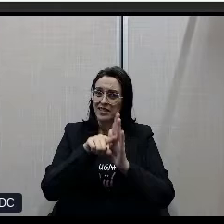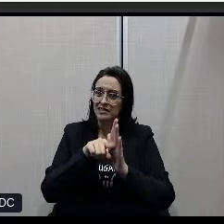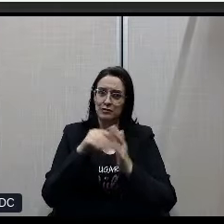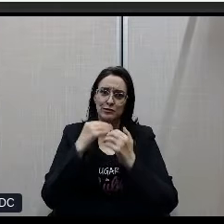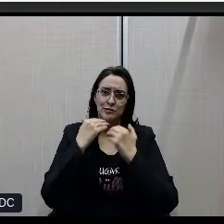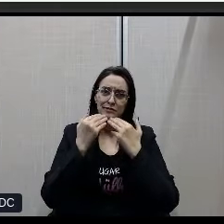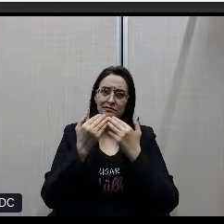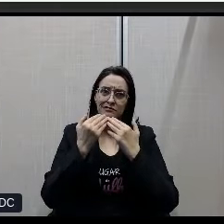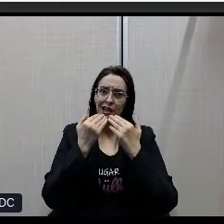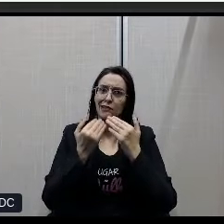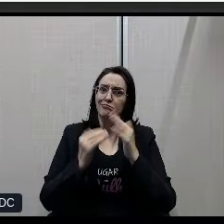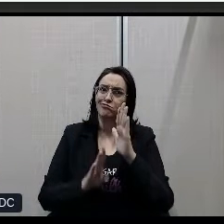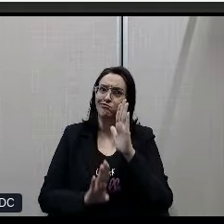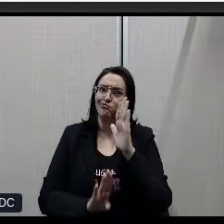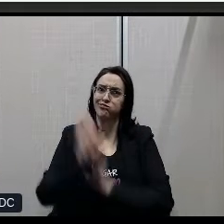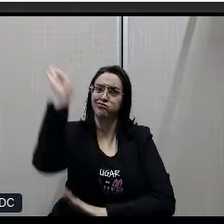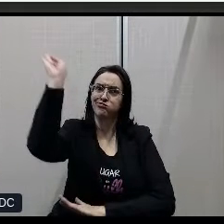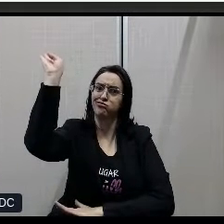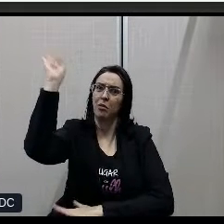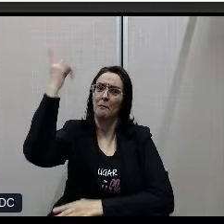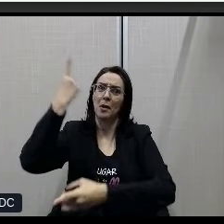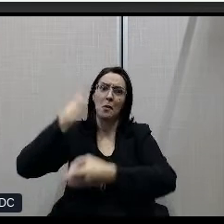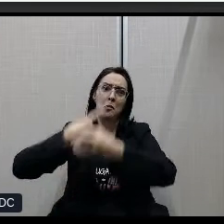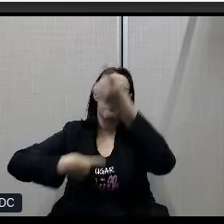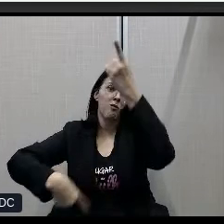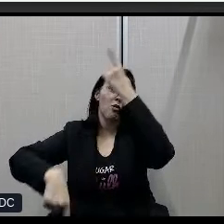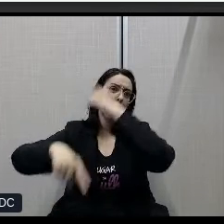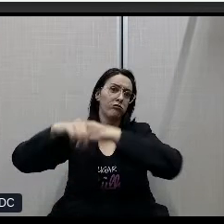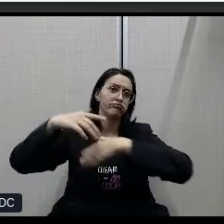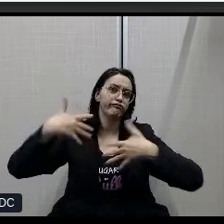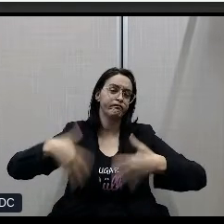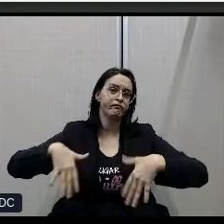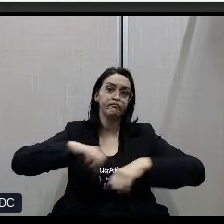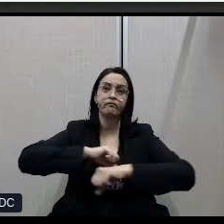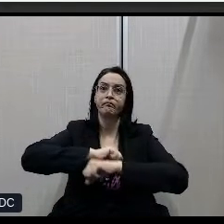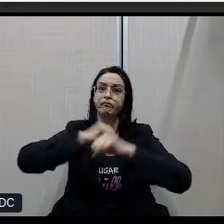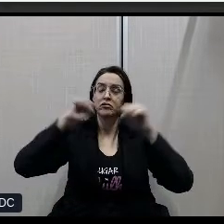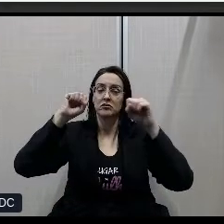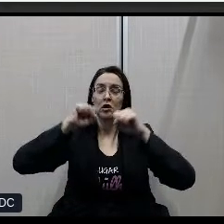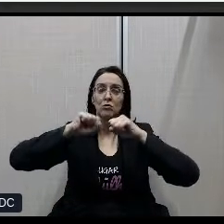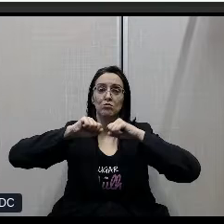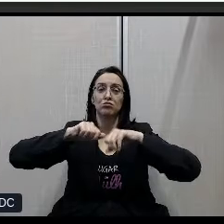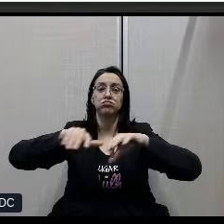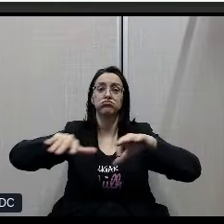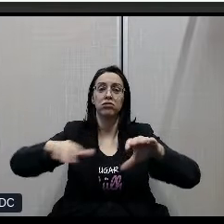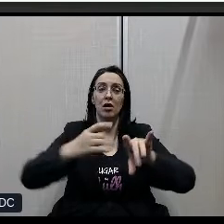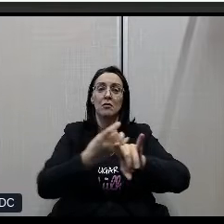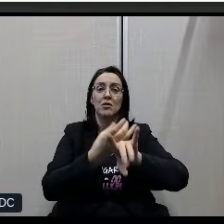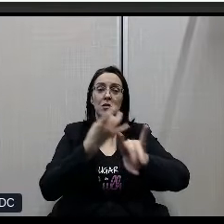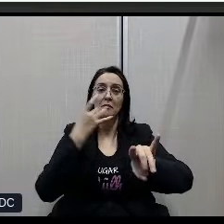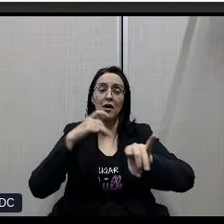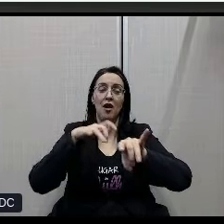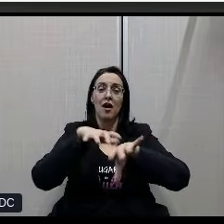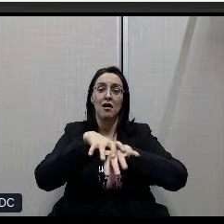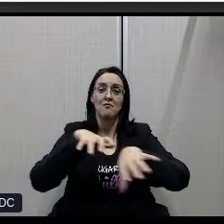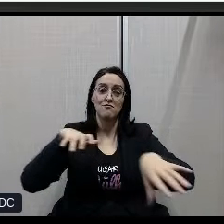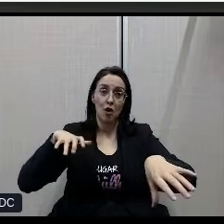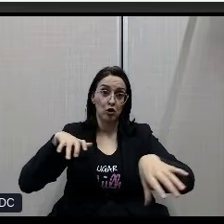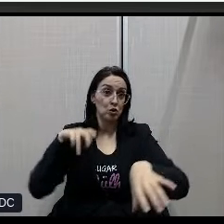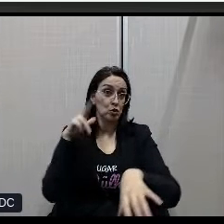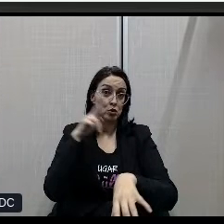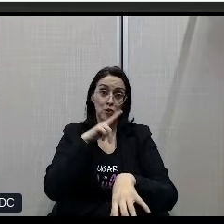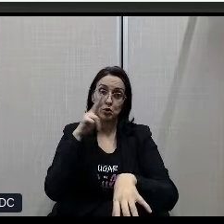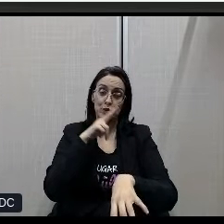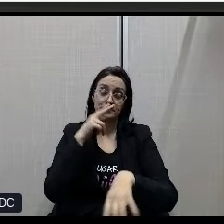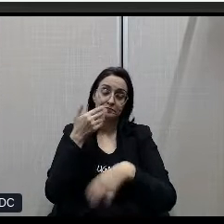o que aconteceu, né? Foi uma explosão total. Seja agora o ensino à distância, o ensino remoto, emergencial,